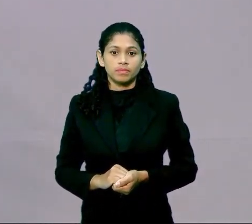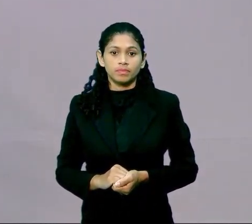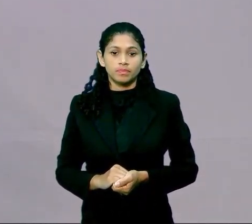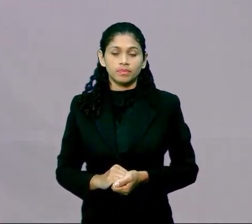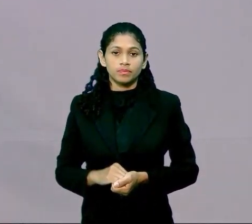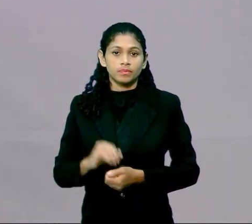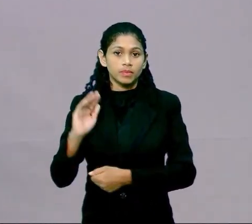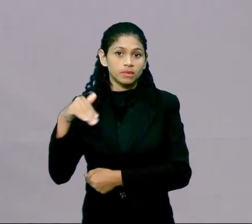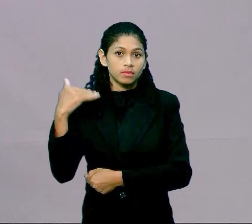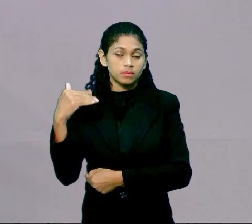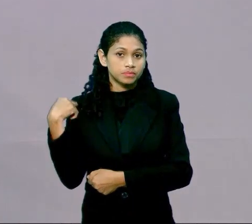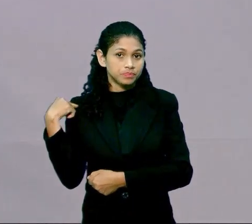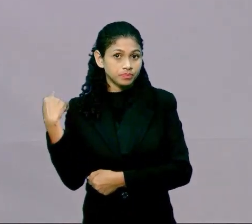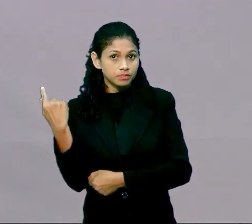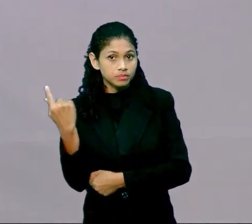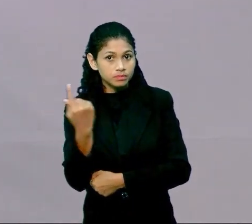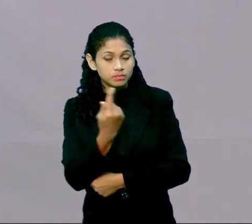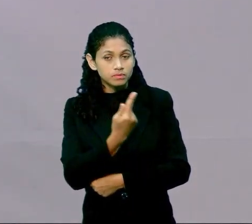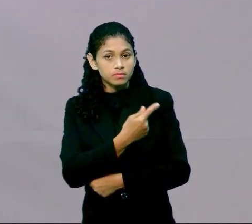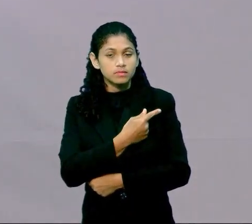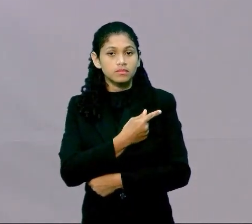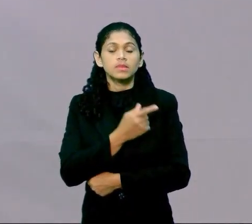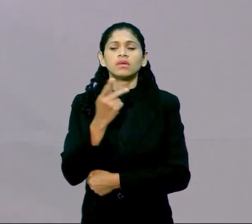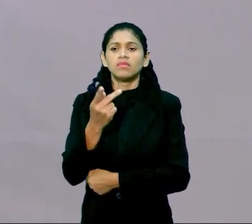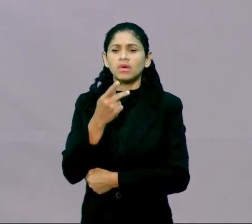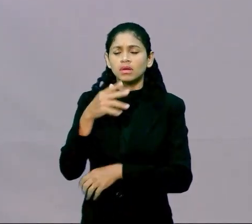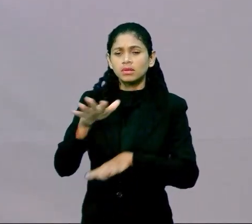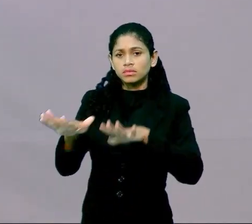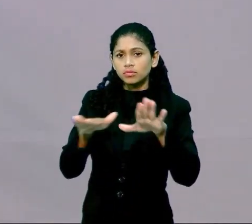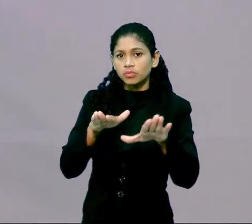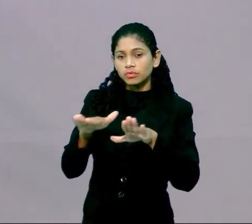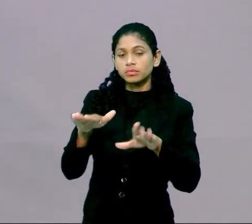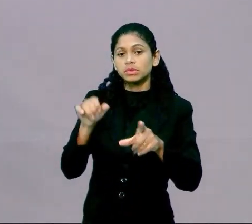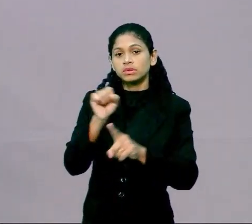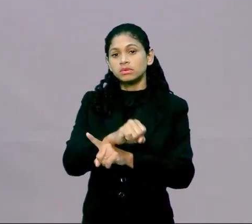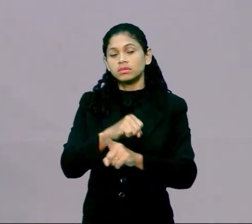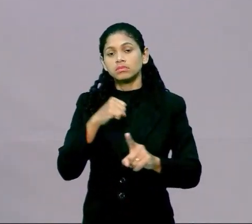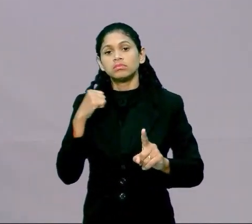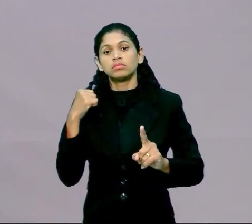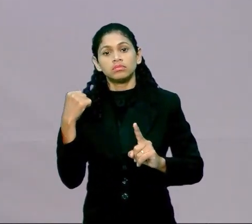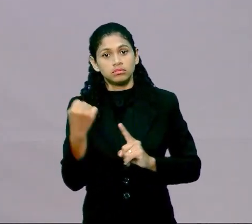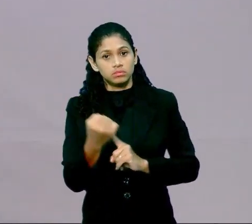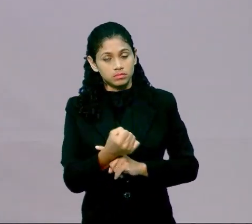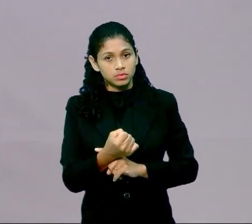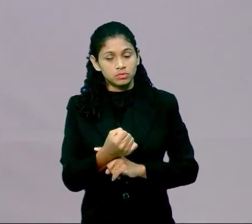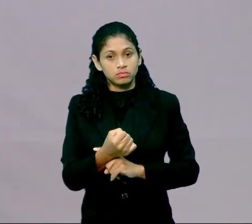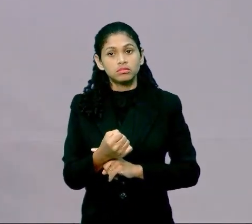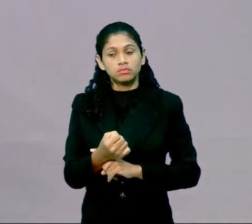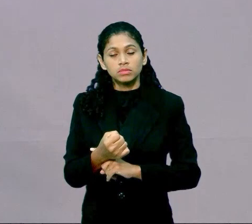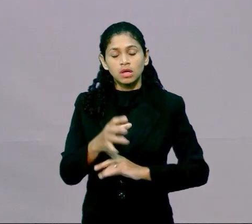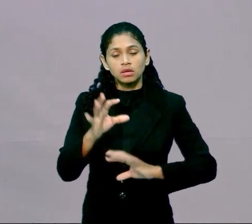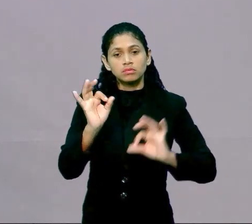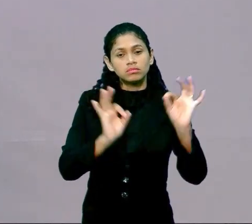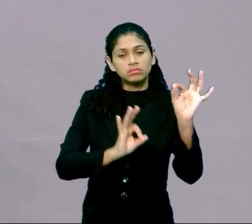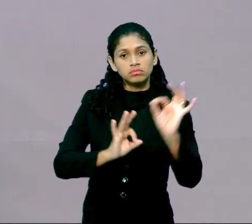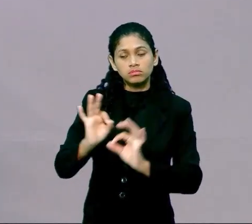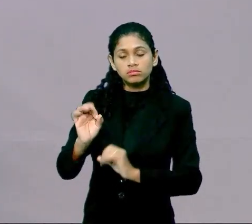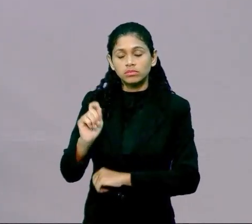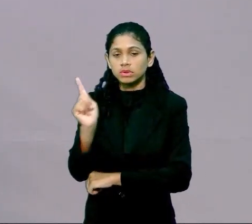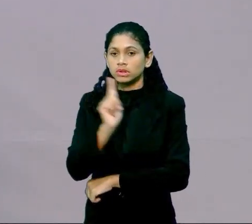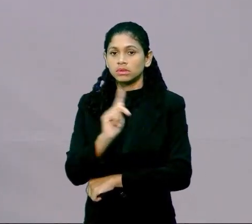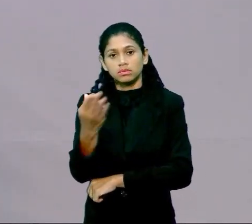Mas quando nós tratamos dos movimentos sociais ou quando nós tratamos das organizações